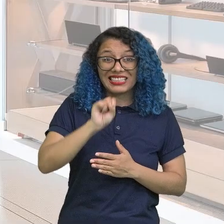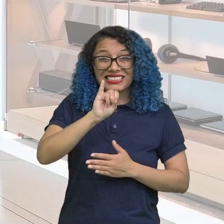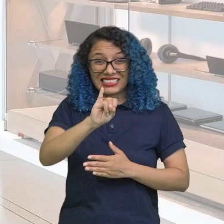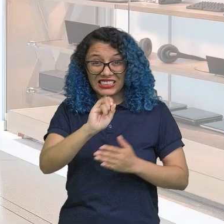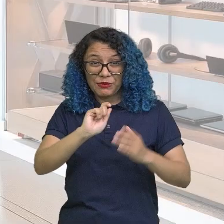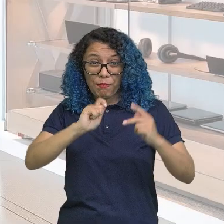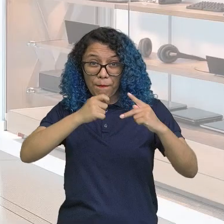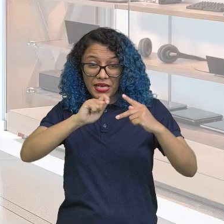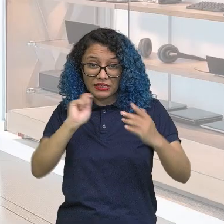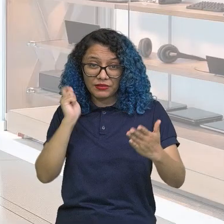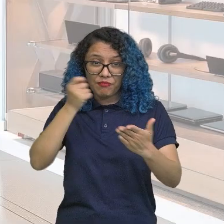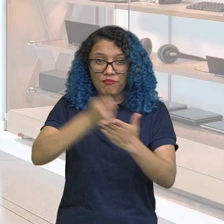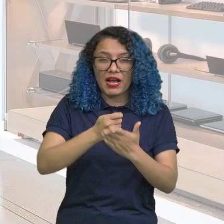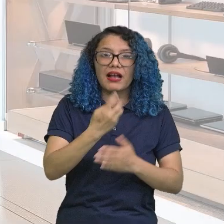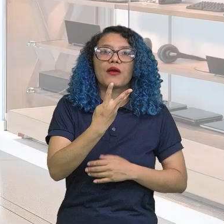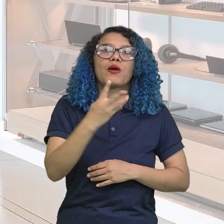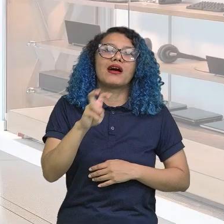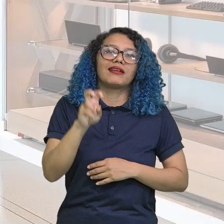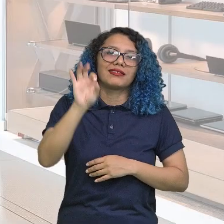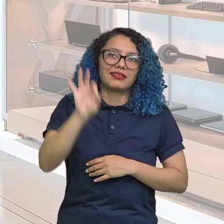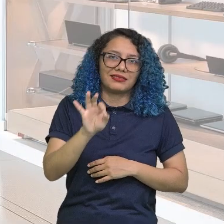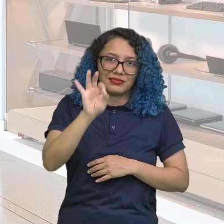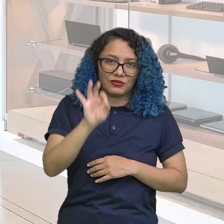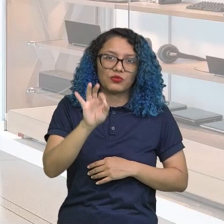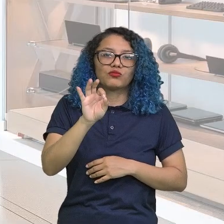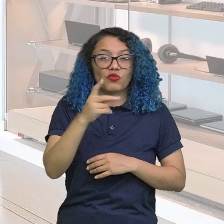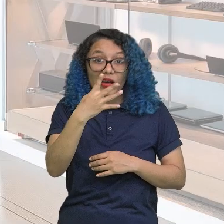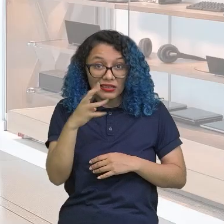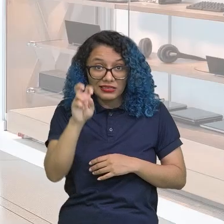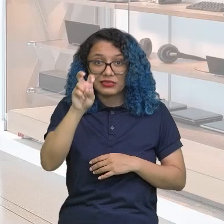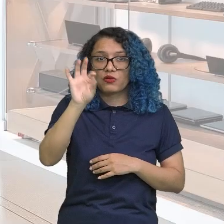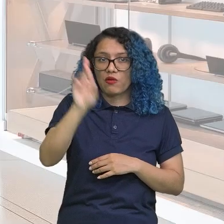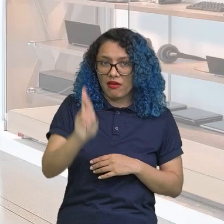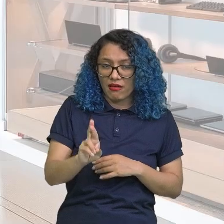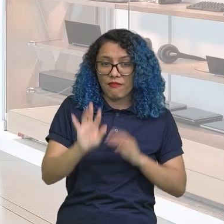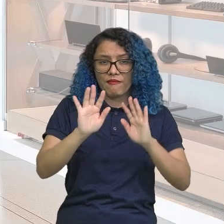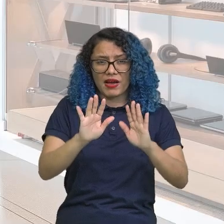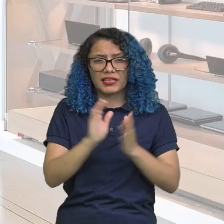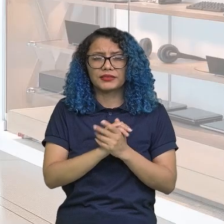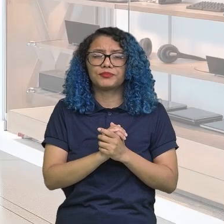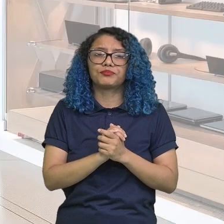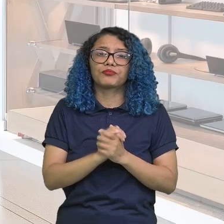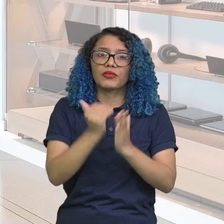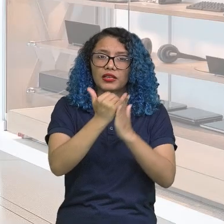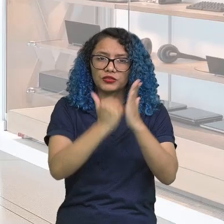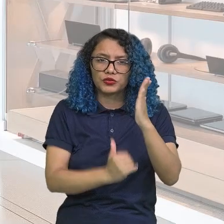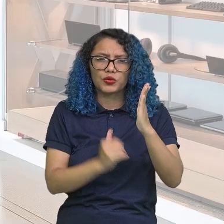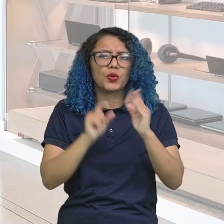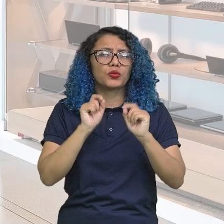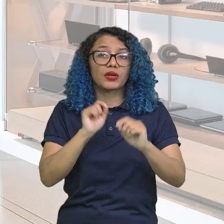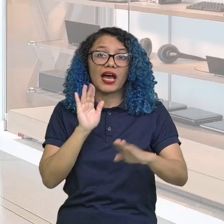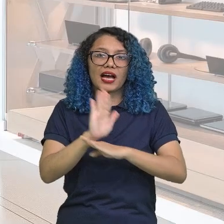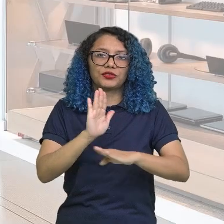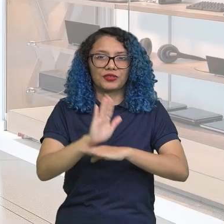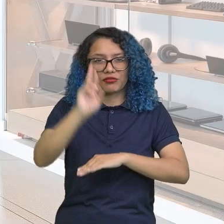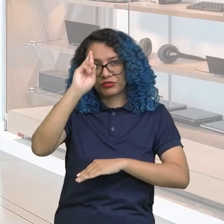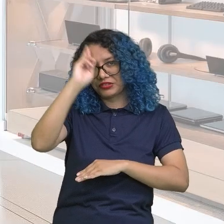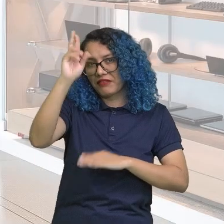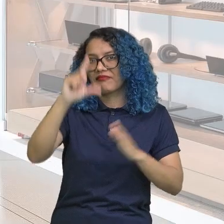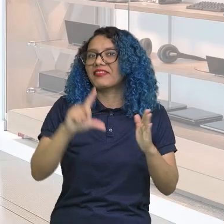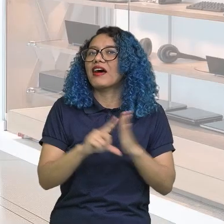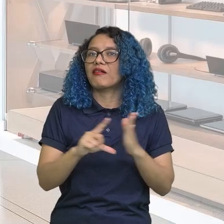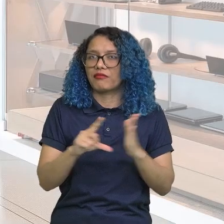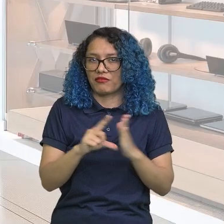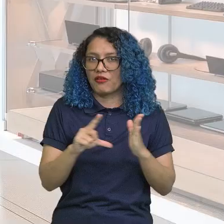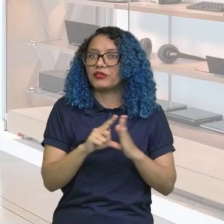ali R$45, mas deixa eu te dizer, todo esse desconto aí vai gerar um benefício para o dono da loja, Então, o que é